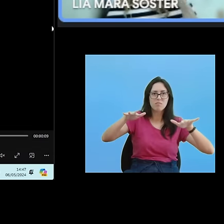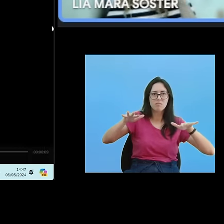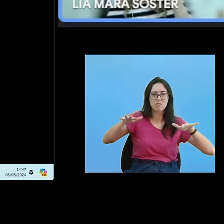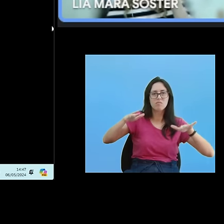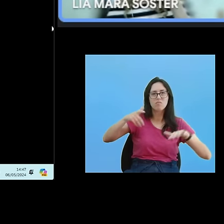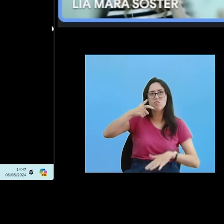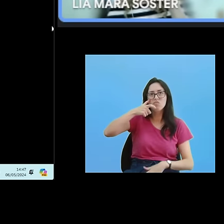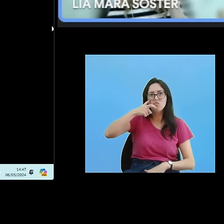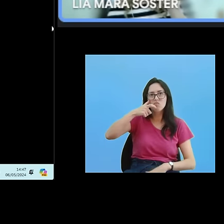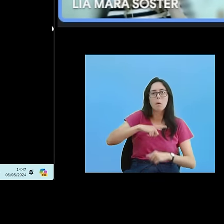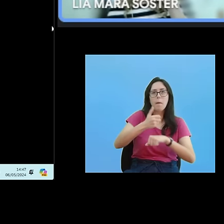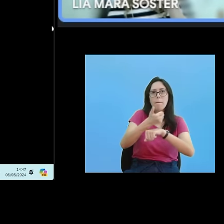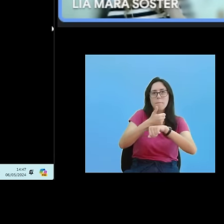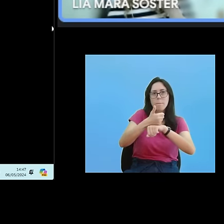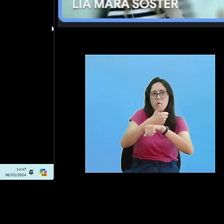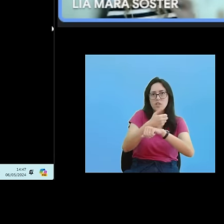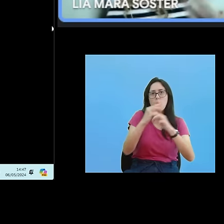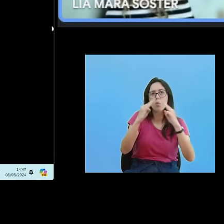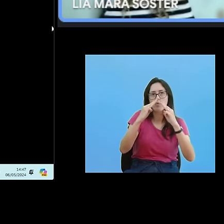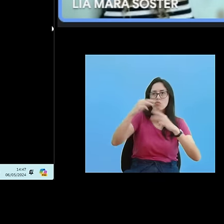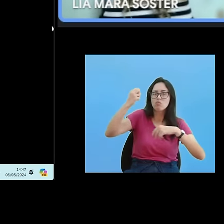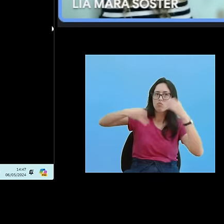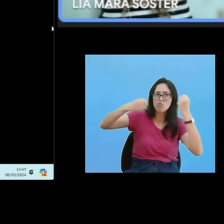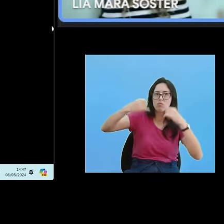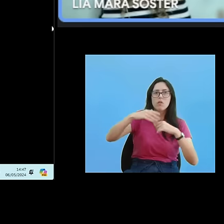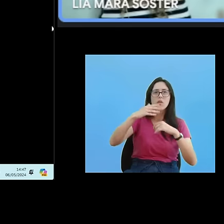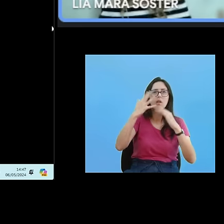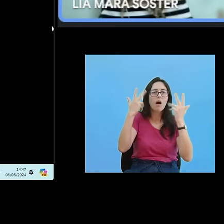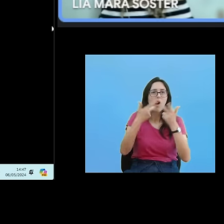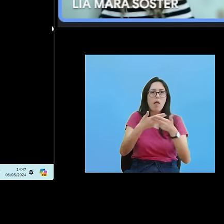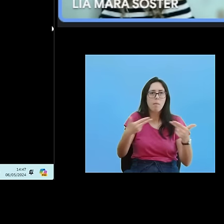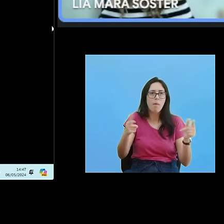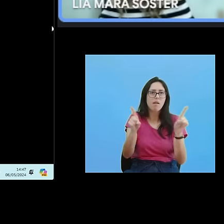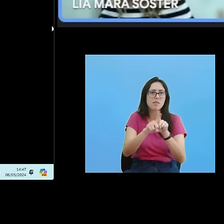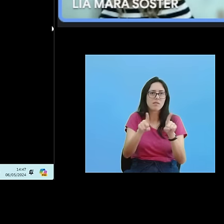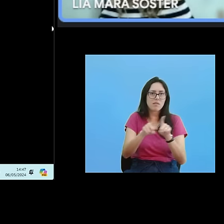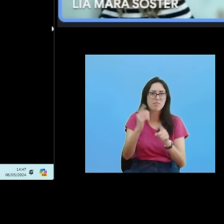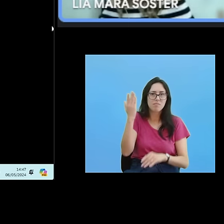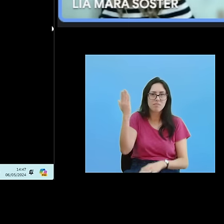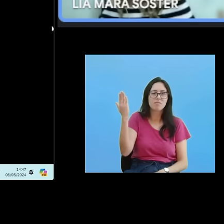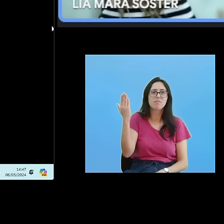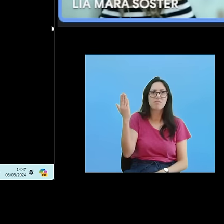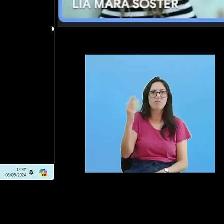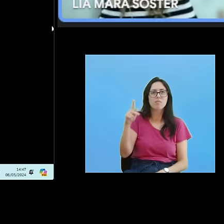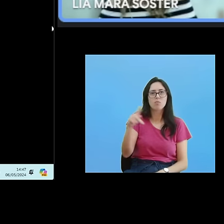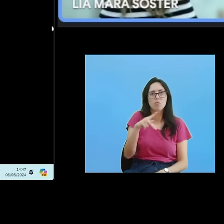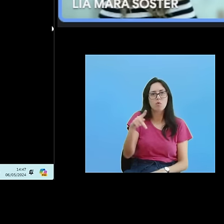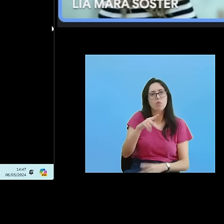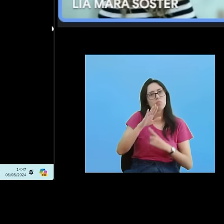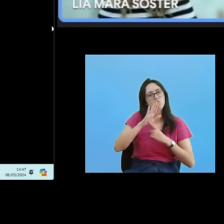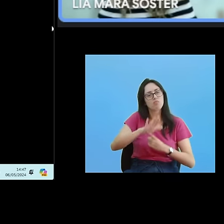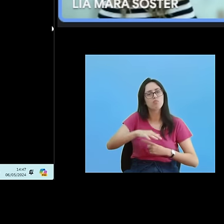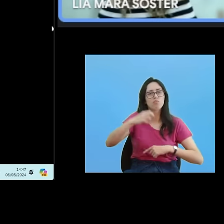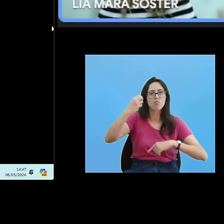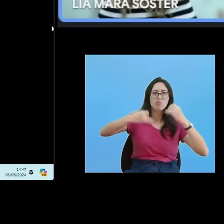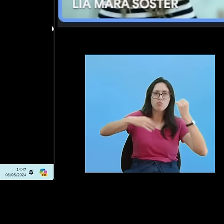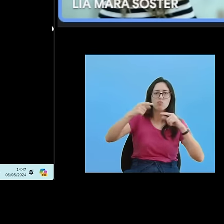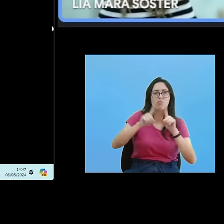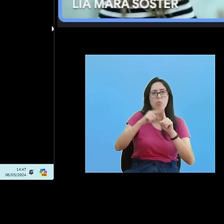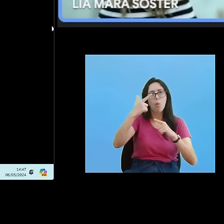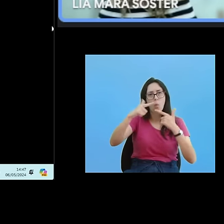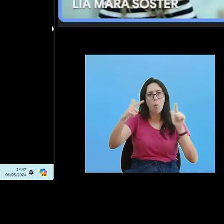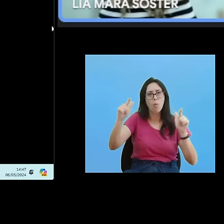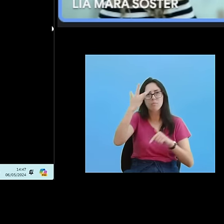do Ecomuseu apresentando, alguns animais empanados, professor André apresentando, a Mari também apareceu,